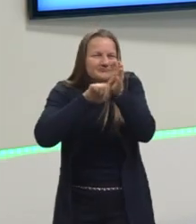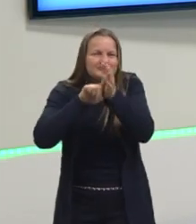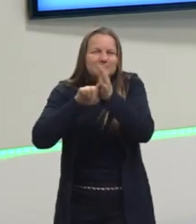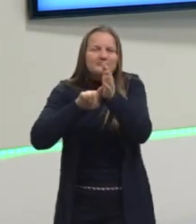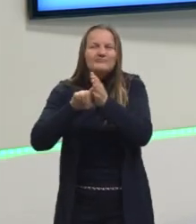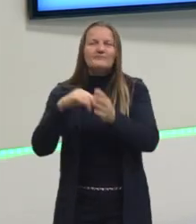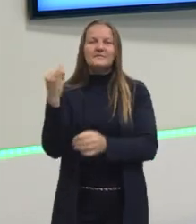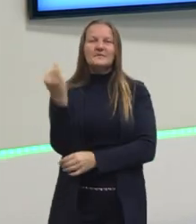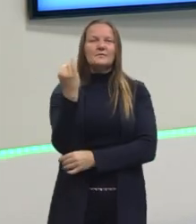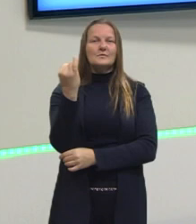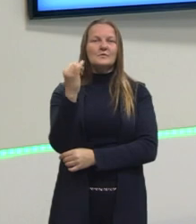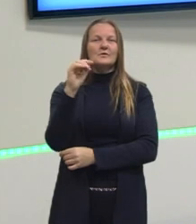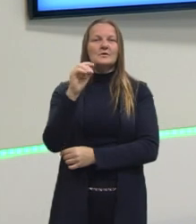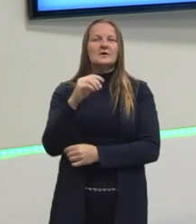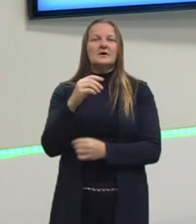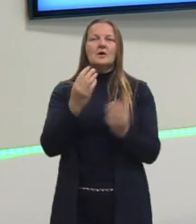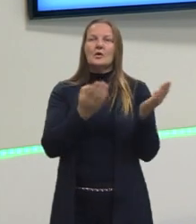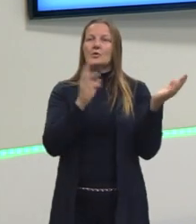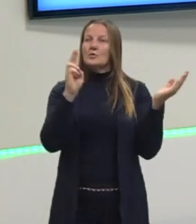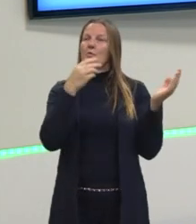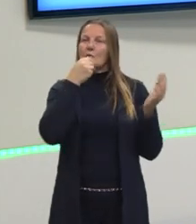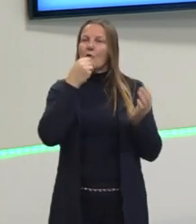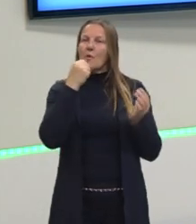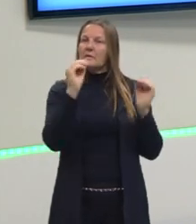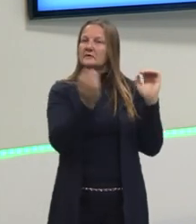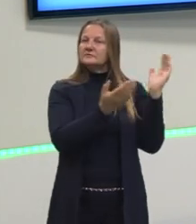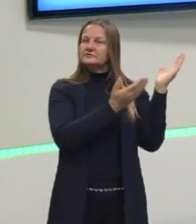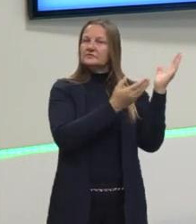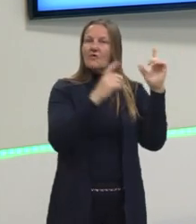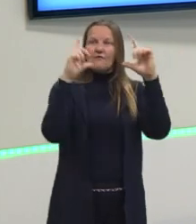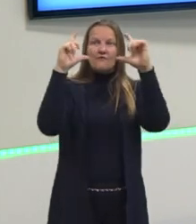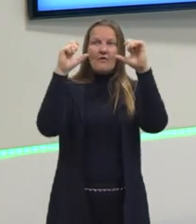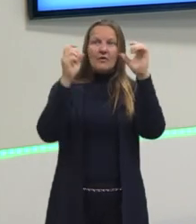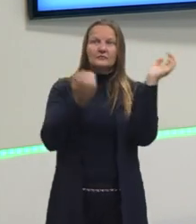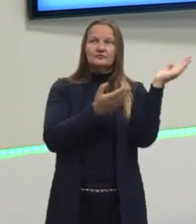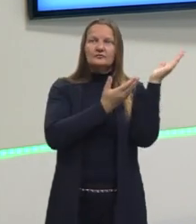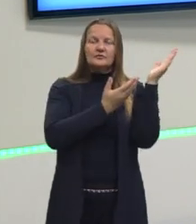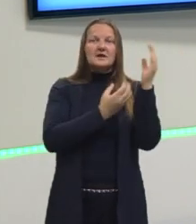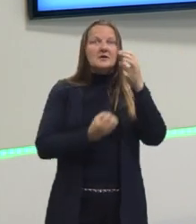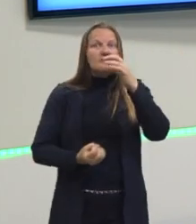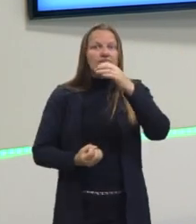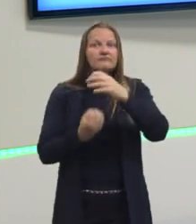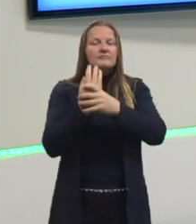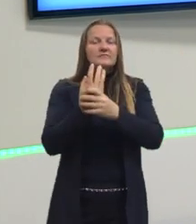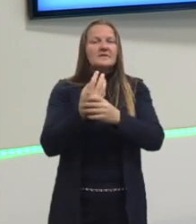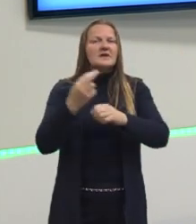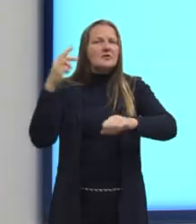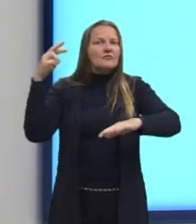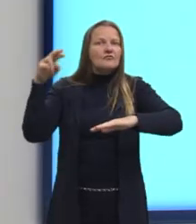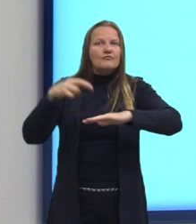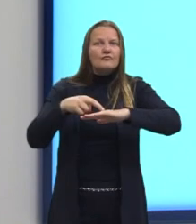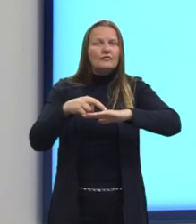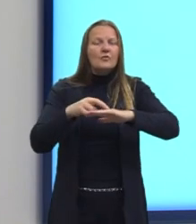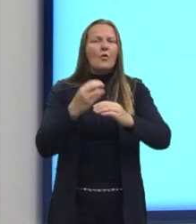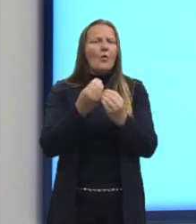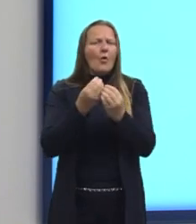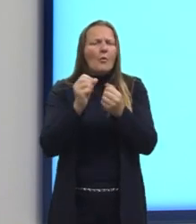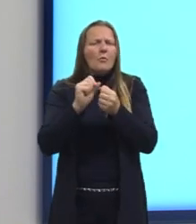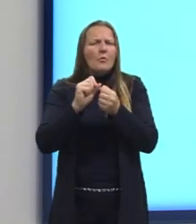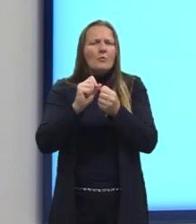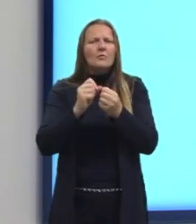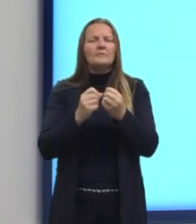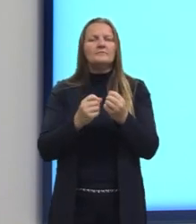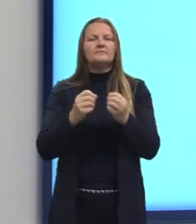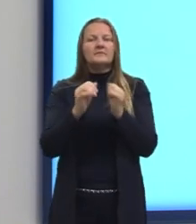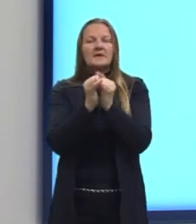então o Henrique Hertz né Ele demonstrou a existência da radiação eletromagnética né